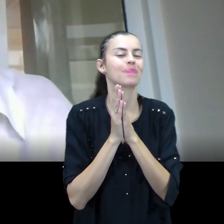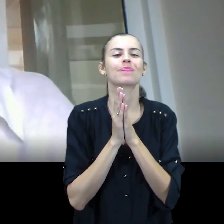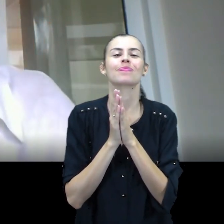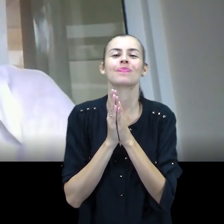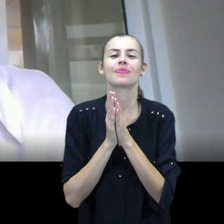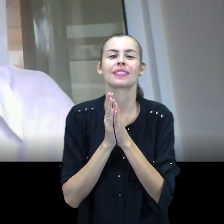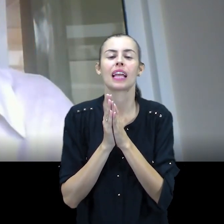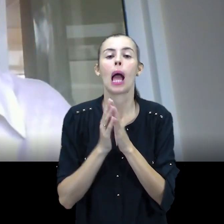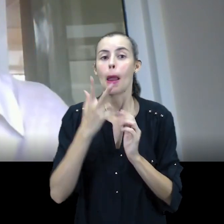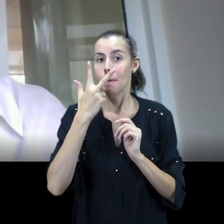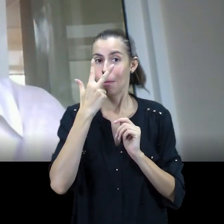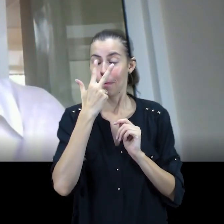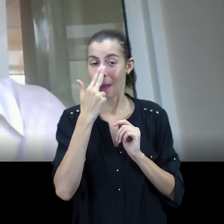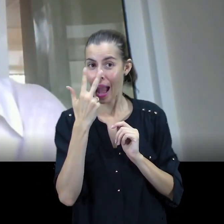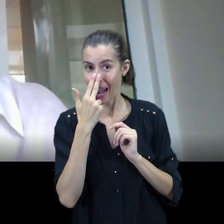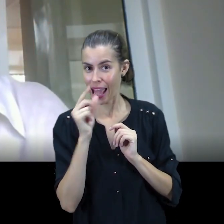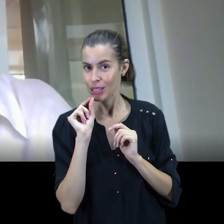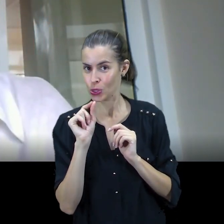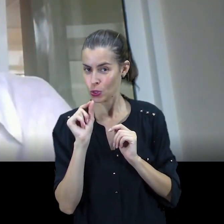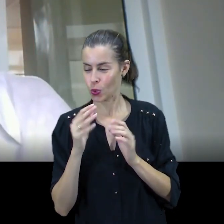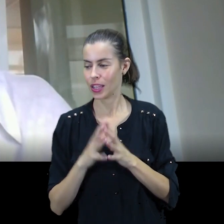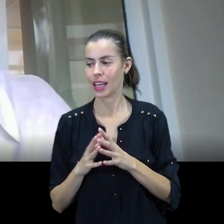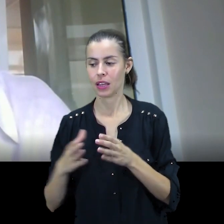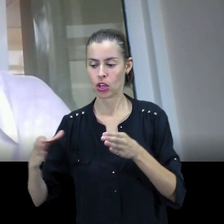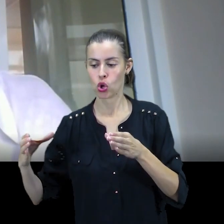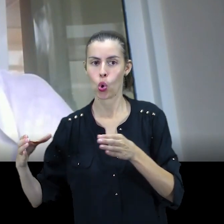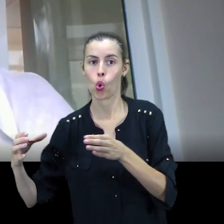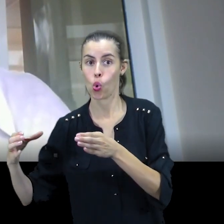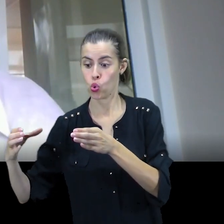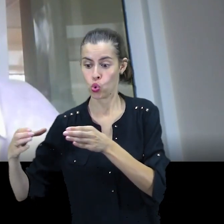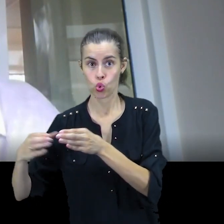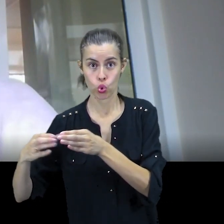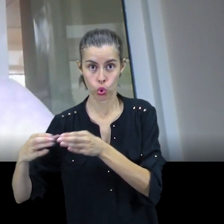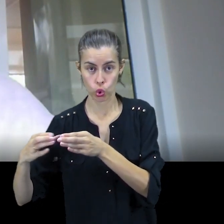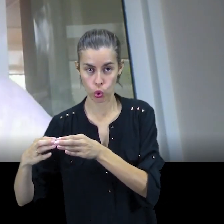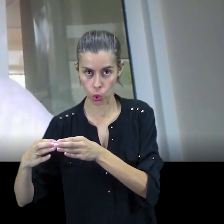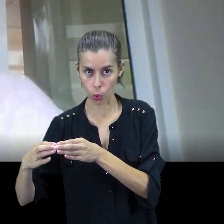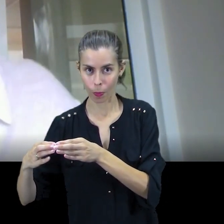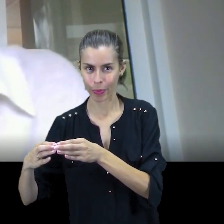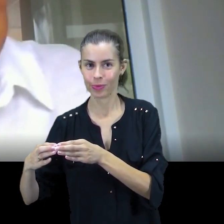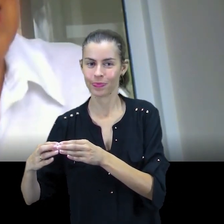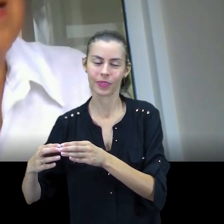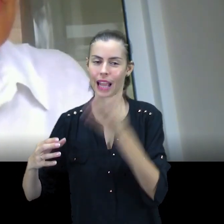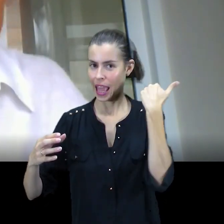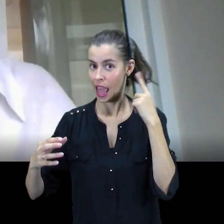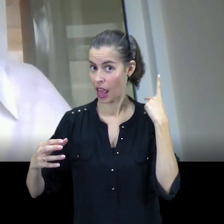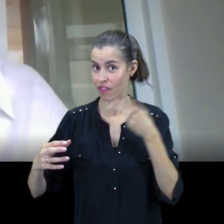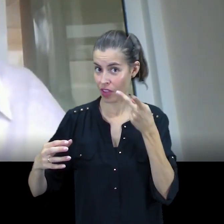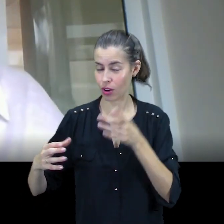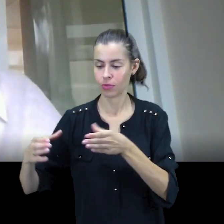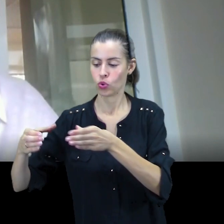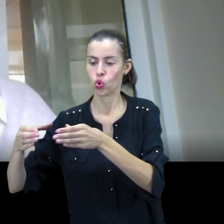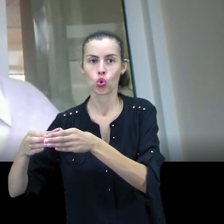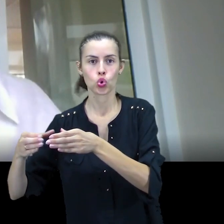clínica versus a questão da formação cidadã. Ele se preocupava muito com essa questão da